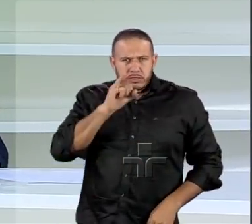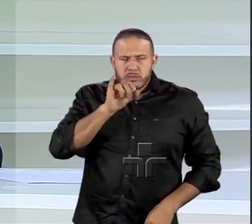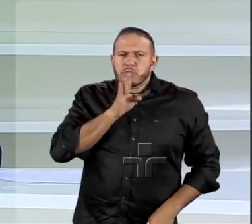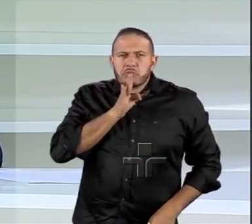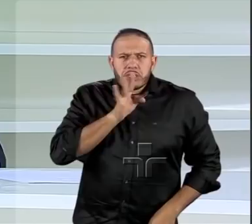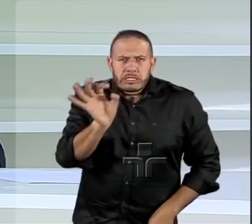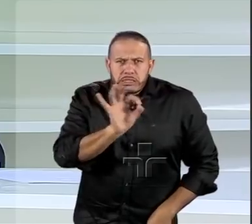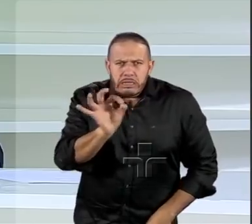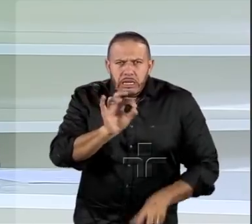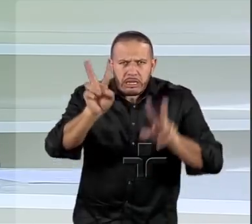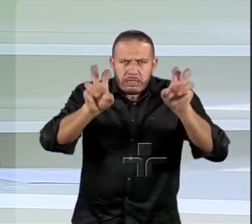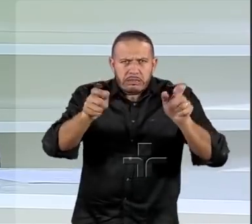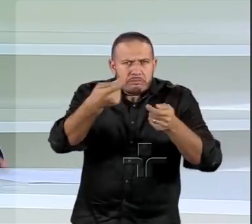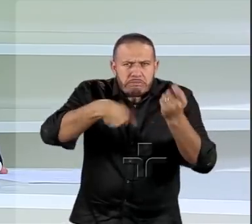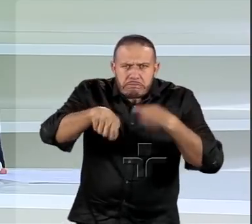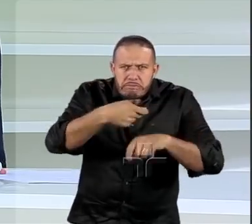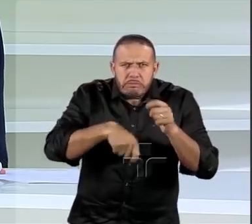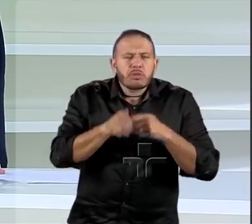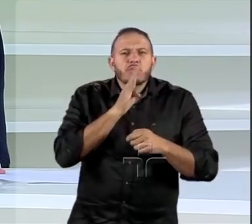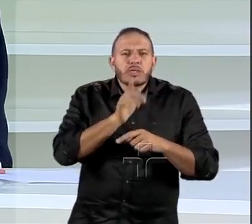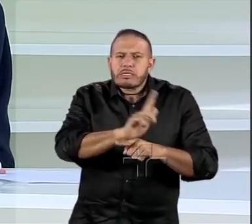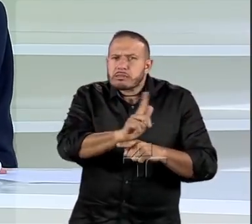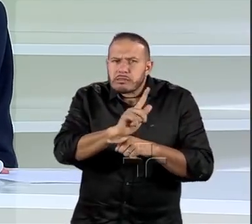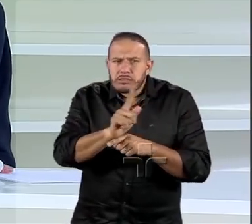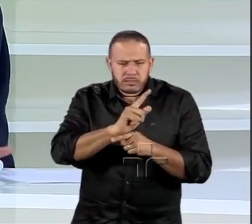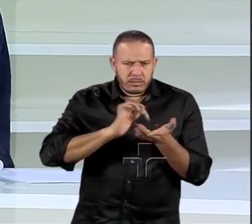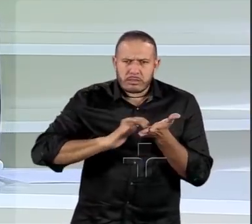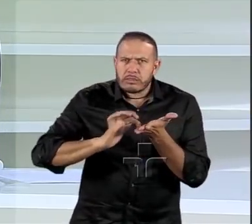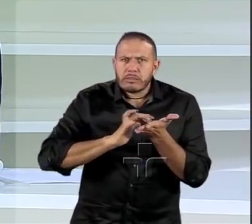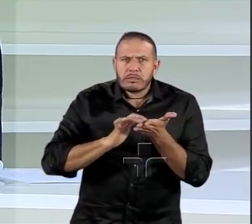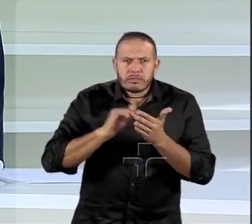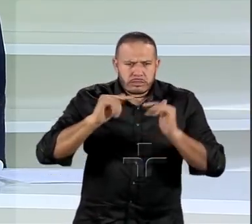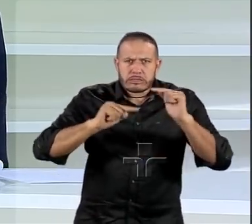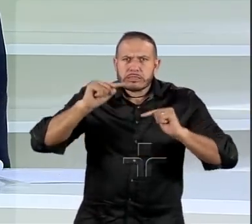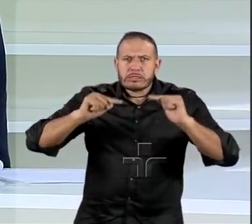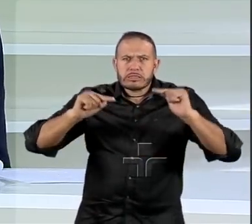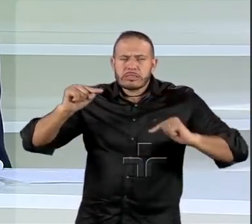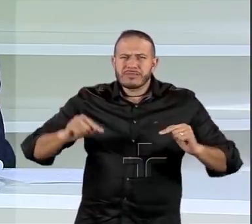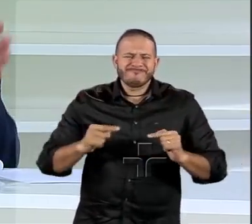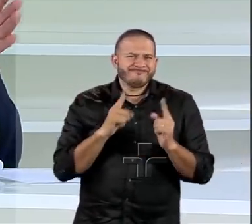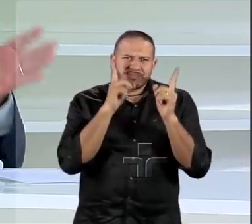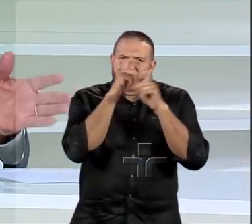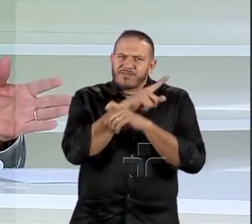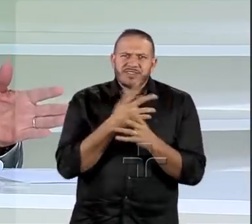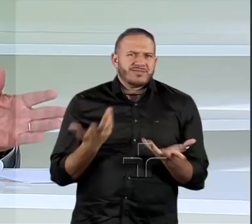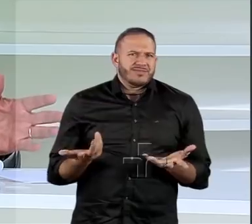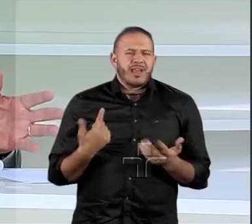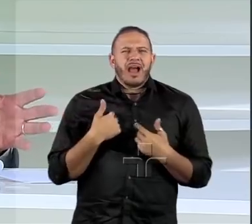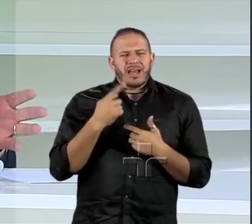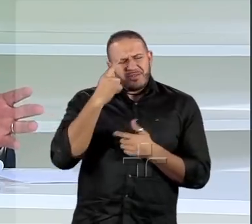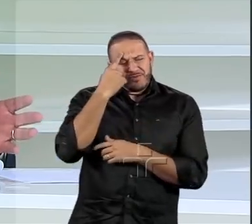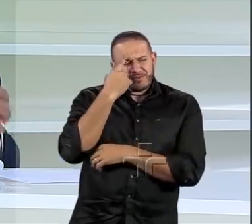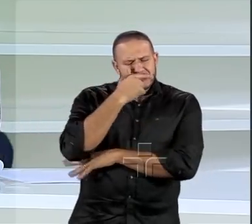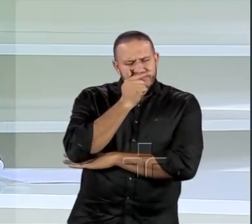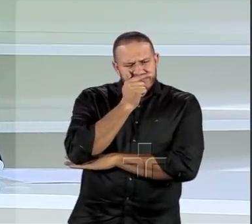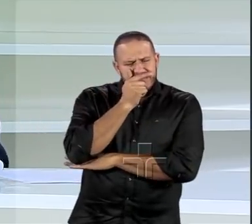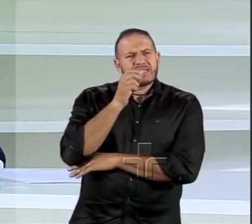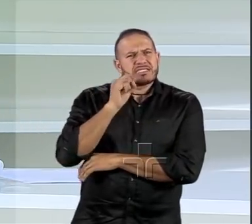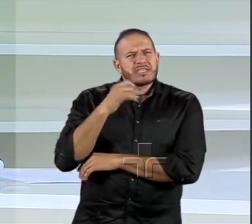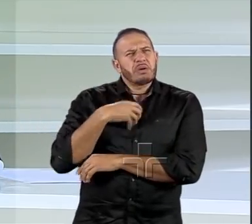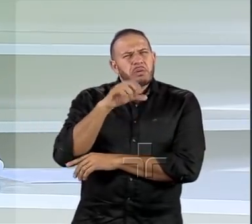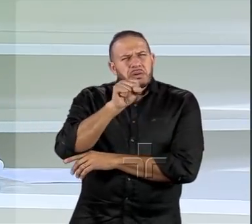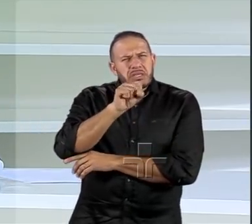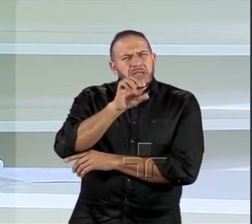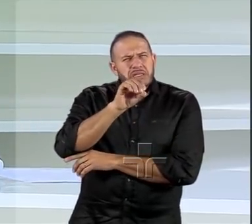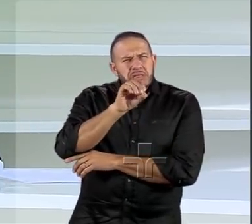não conhece a gestão, que não sabe ver balanço, é muito complicado. E eu me pergunto se 80% dos municípios com menos de